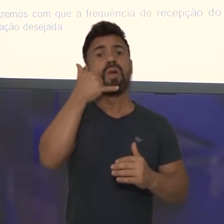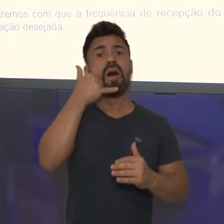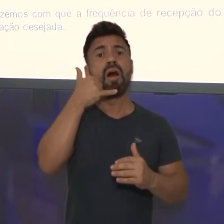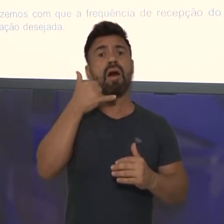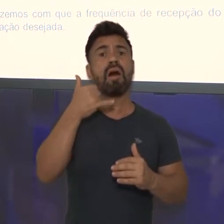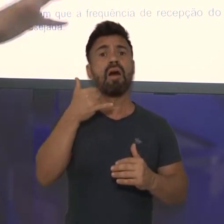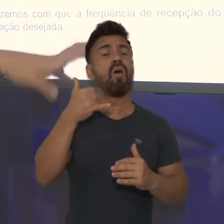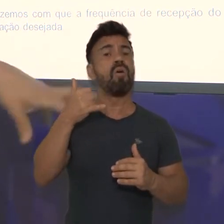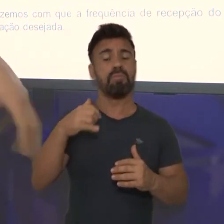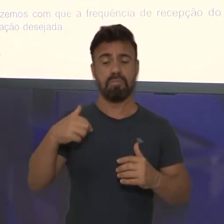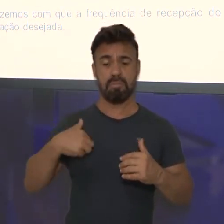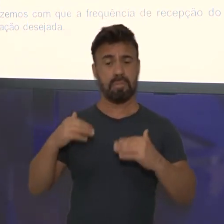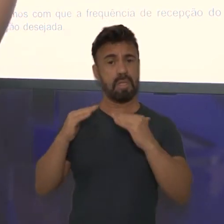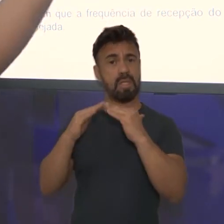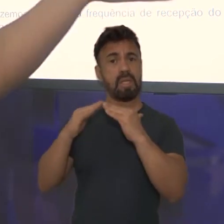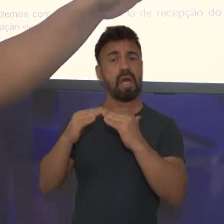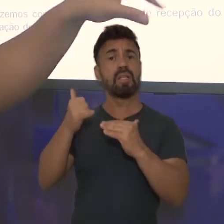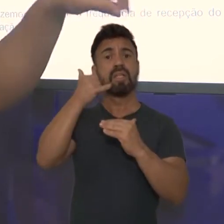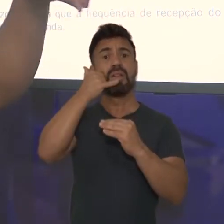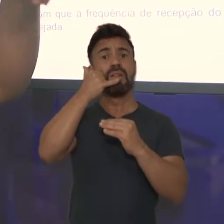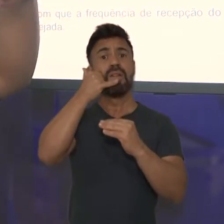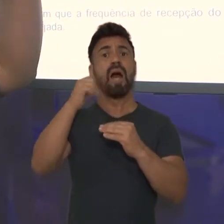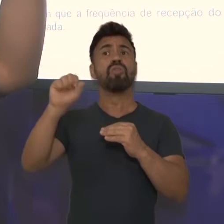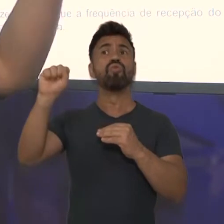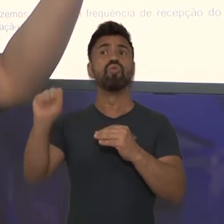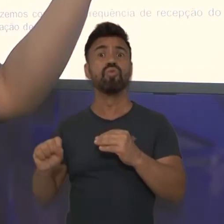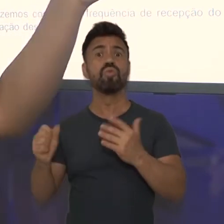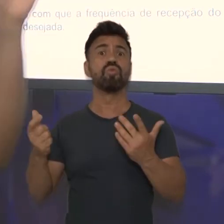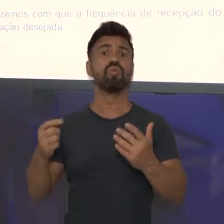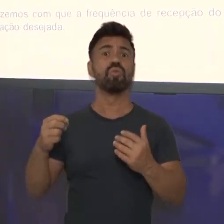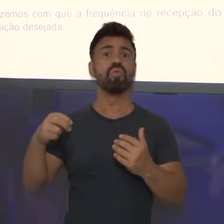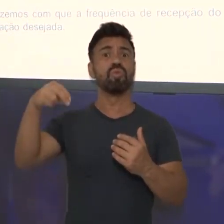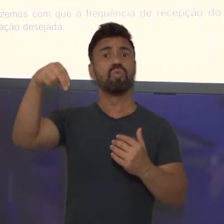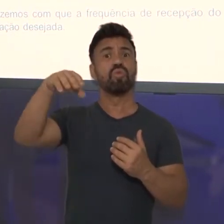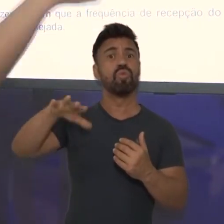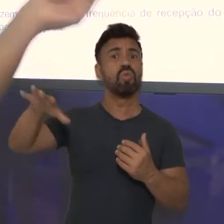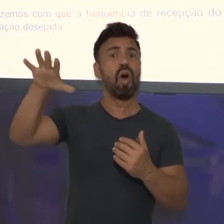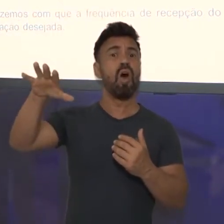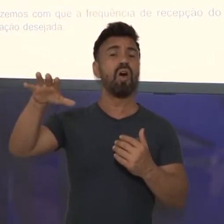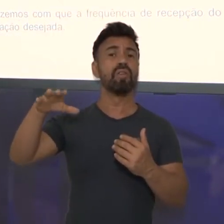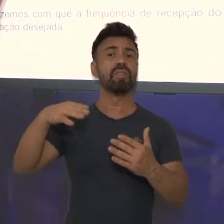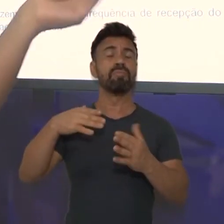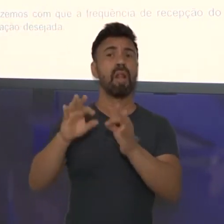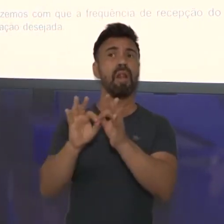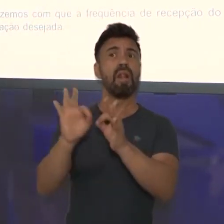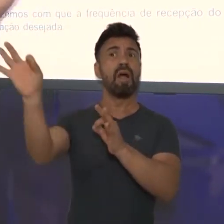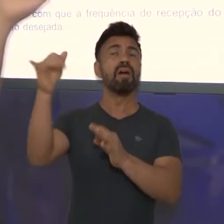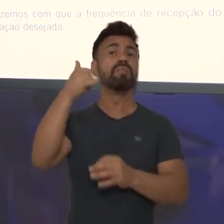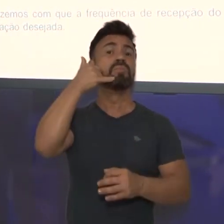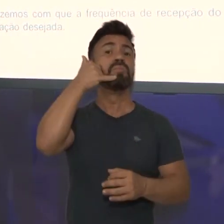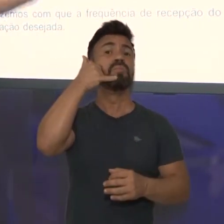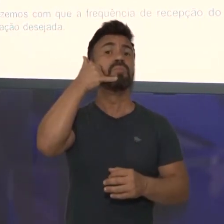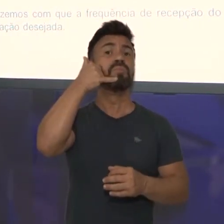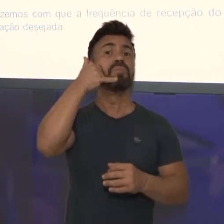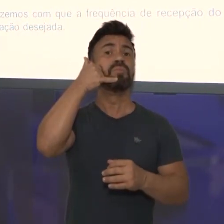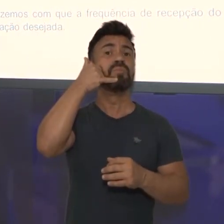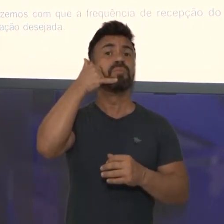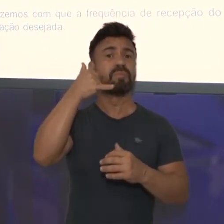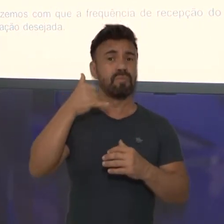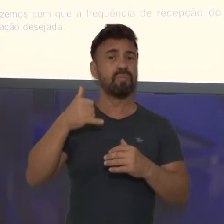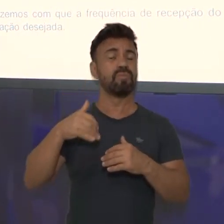na sua casa falando com uma pessoa lá no sudeste, lá no norte. Então, precisa aí dessa ligação, dessas